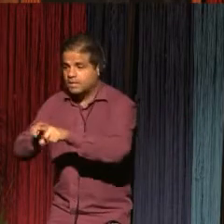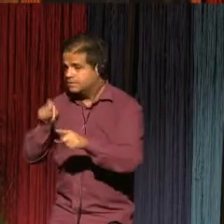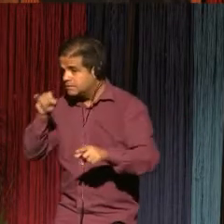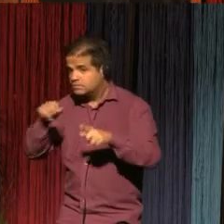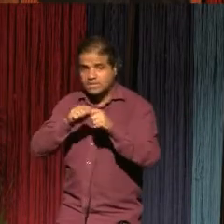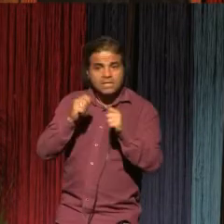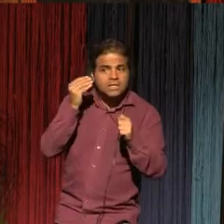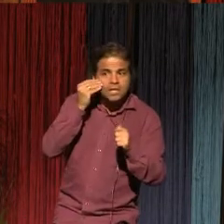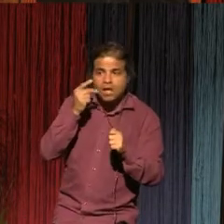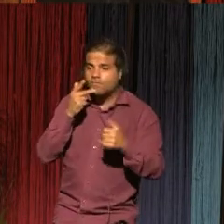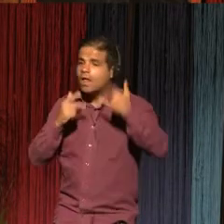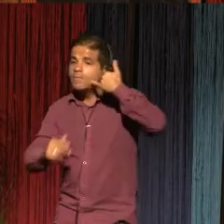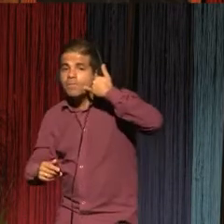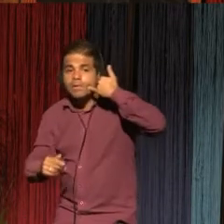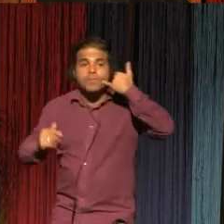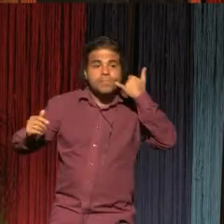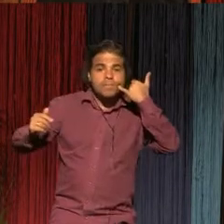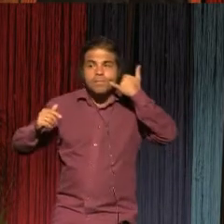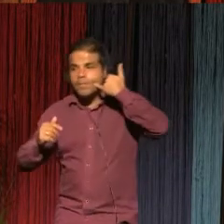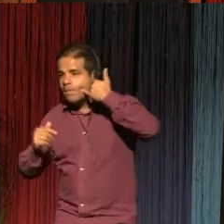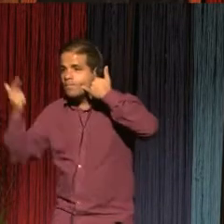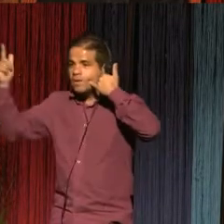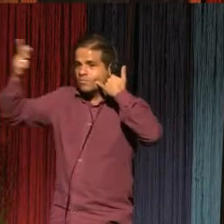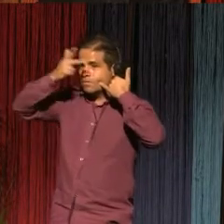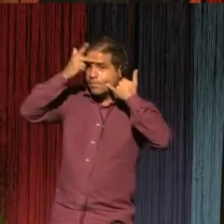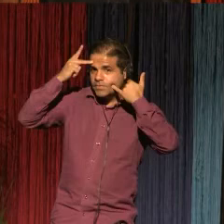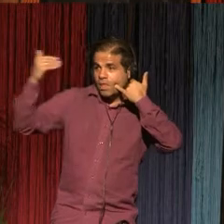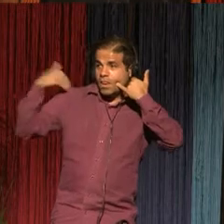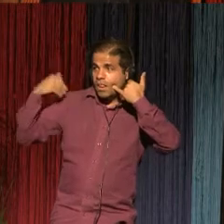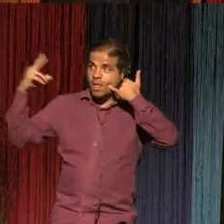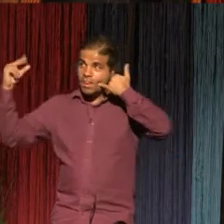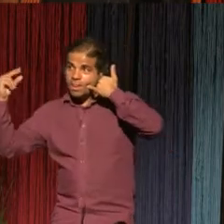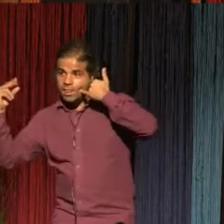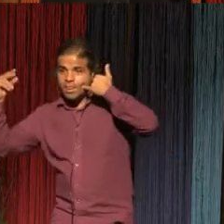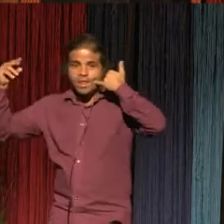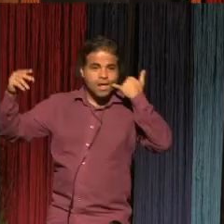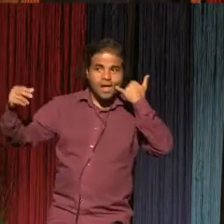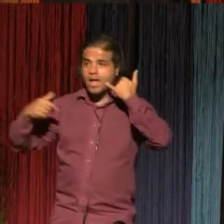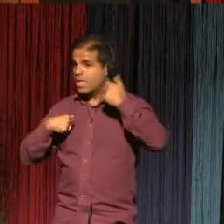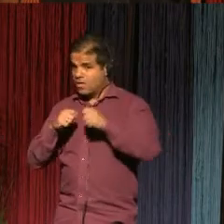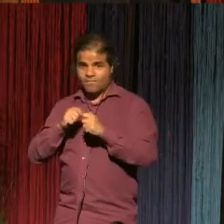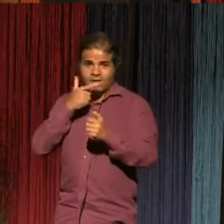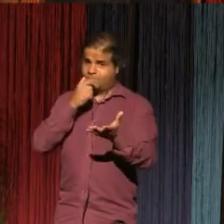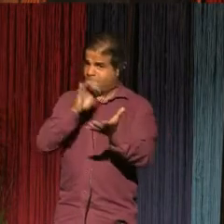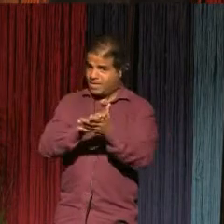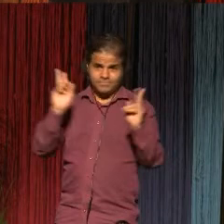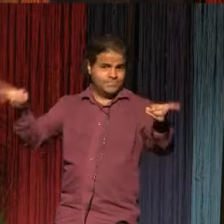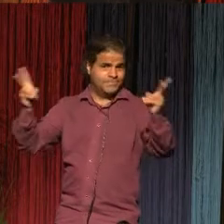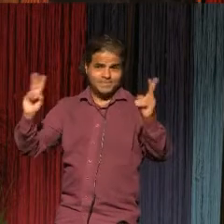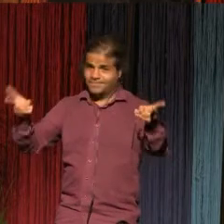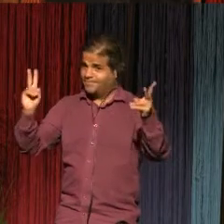tentando falar com alguém no telefone, mas tem uma outra pessoa falando com você na sala. Eu faço isso com meu marido o tempo inteiro.